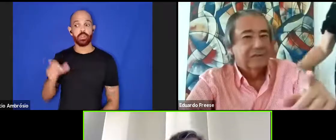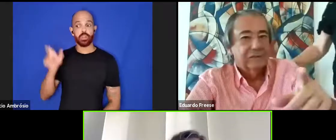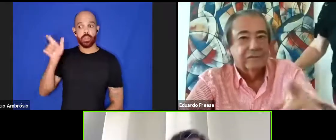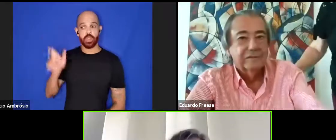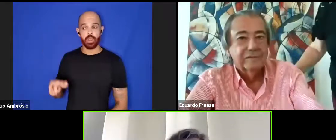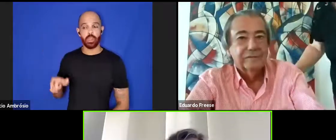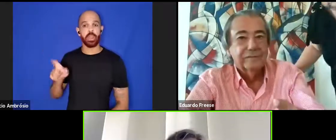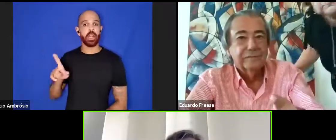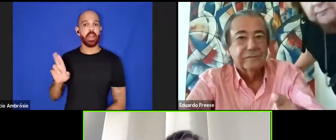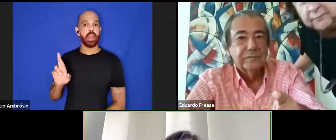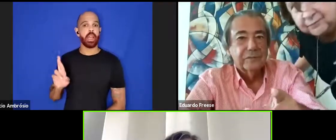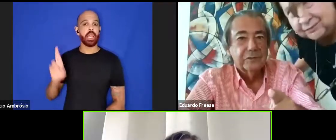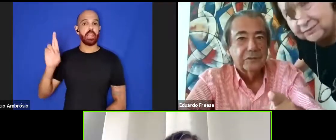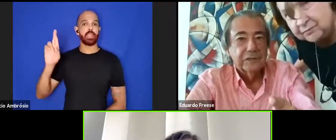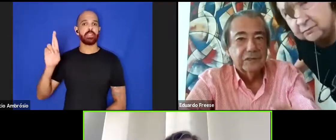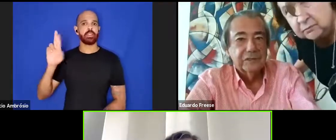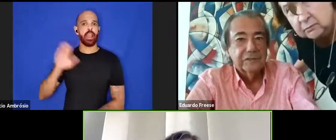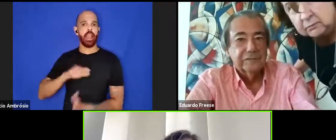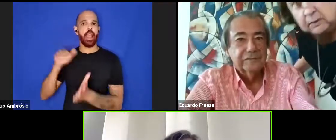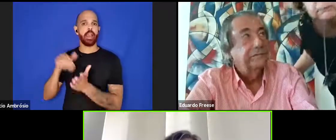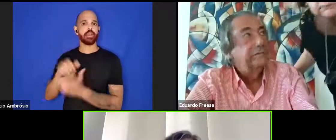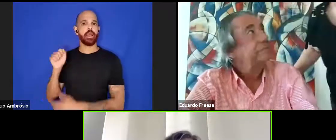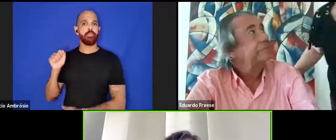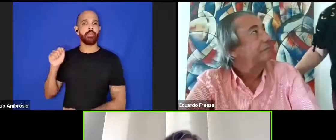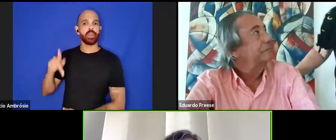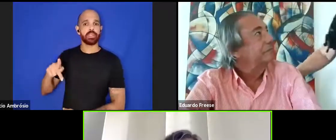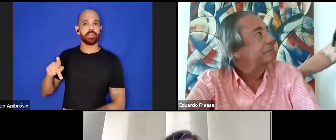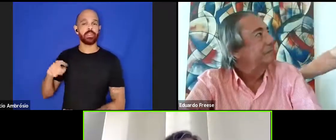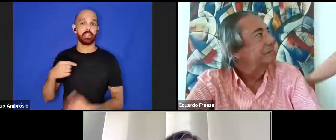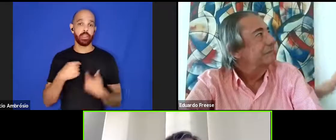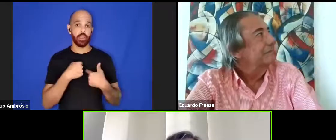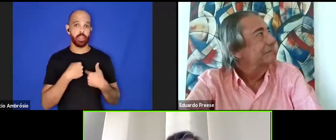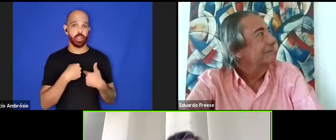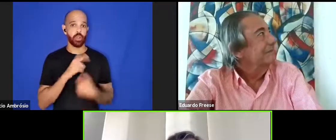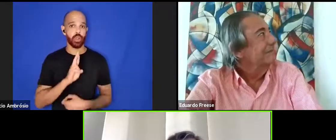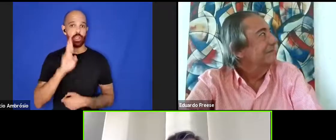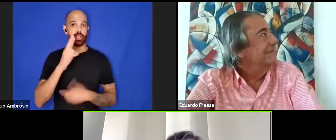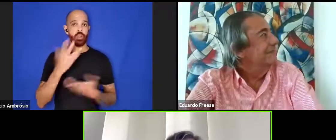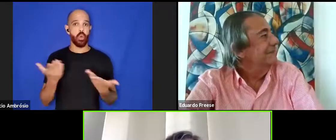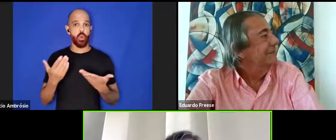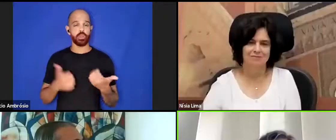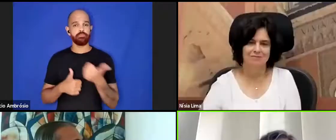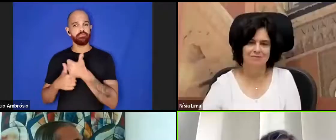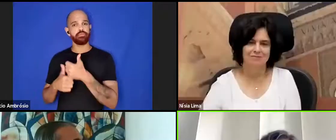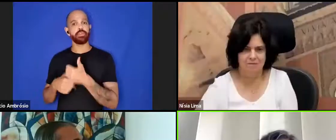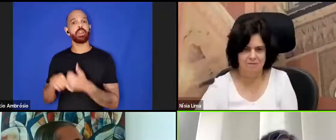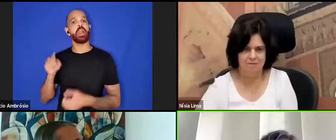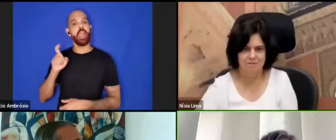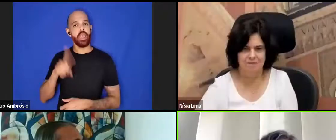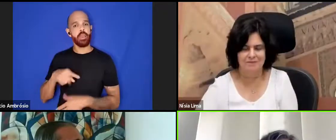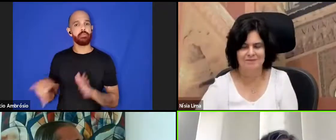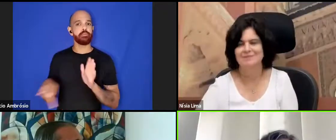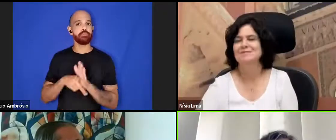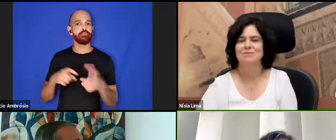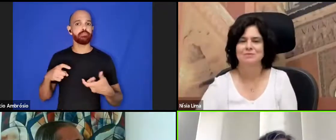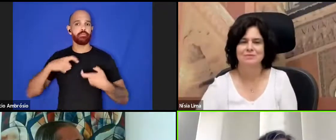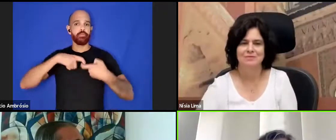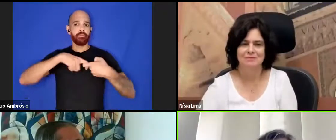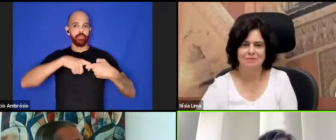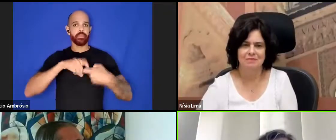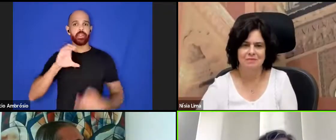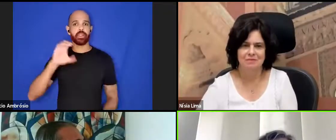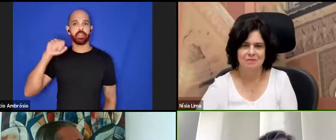líder até a sua aposentadoria, e no qual eu sou líder hoje, é credenciado no Diretório de Grupos de Pesquisa do CNPq